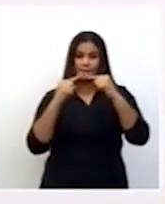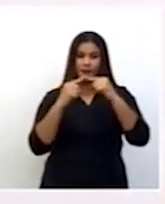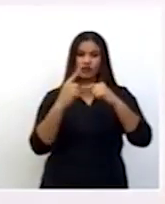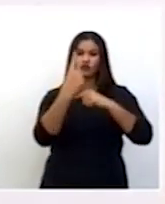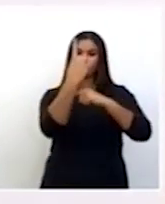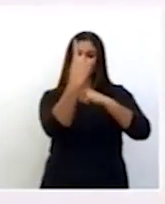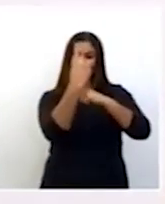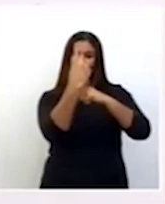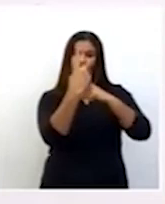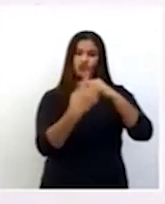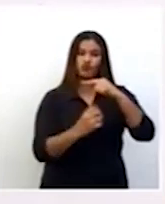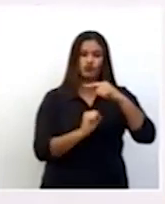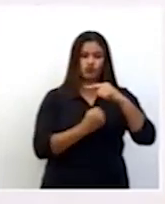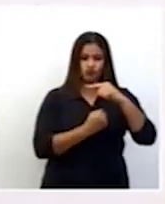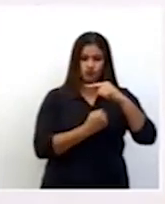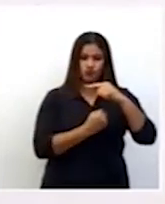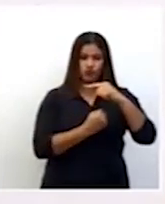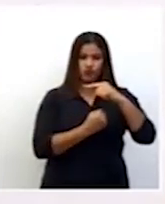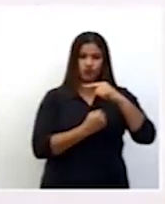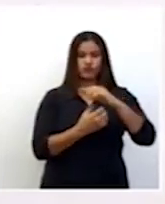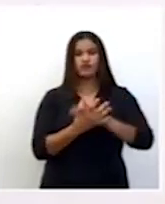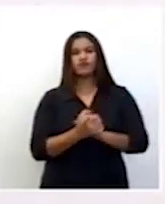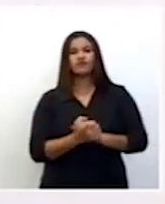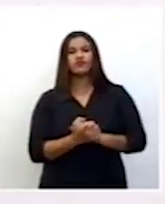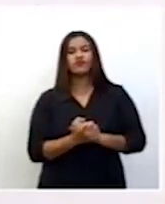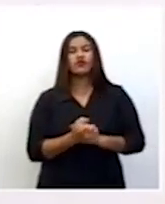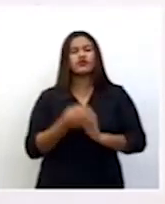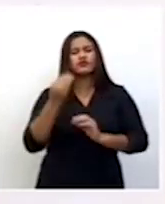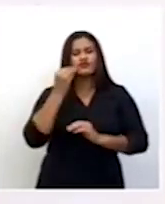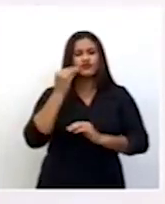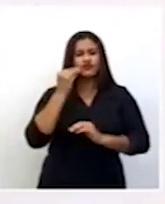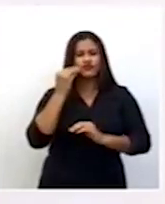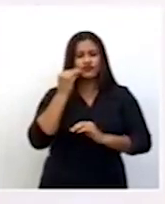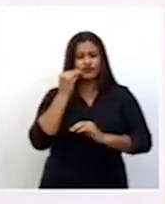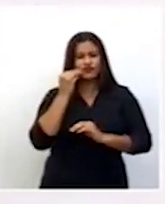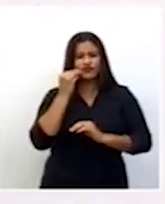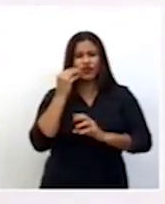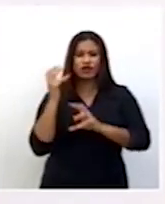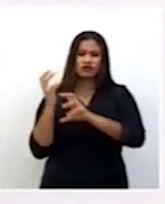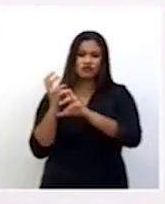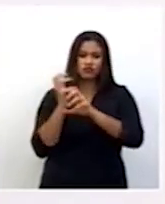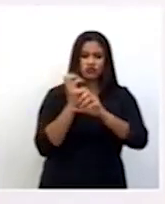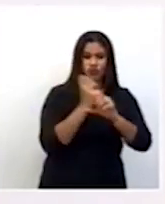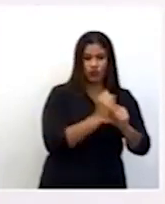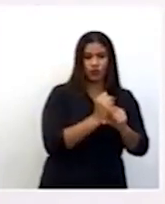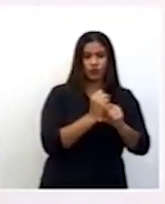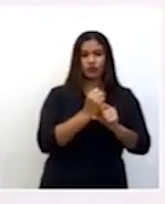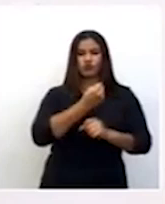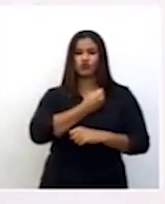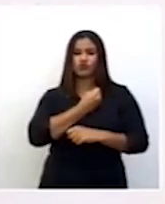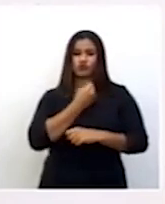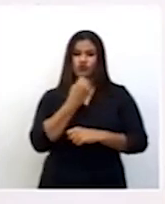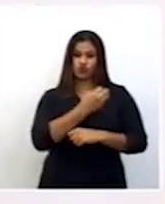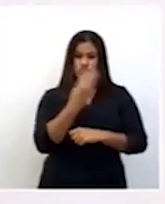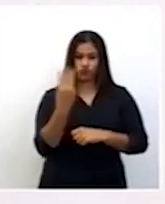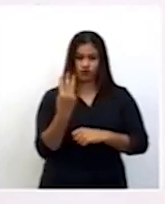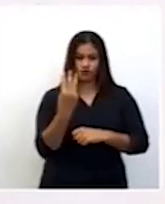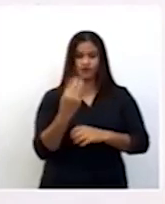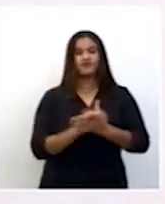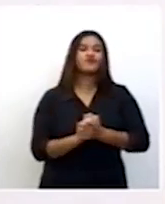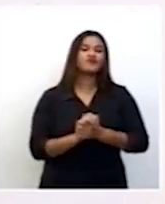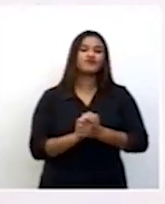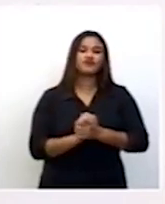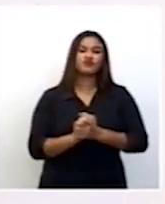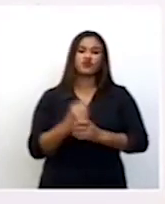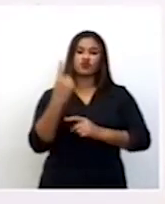que curioso. Eu vou tentar, fazer com vocês a soma dos 3 primeiros termos. Então, o que eu quero somar?